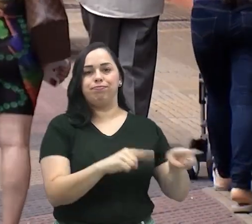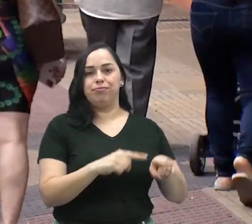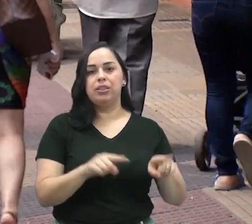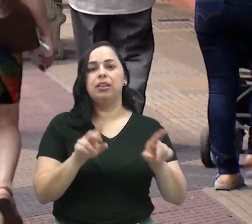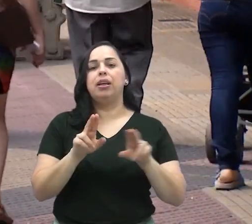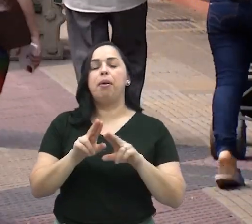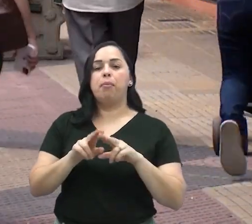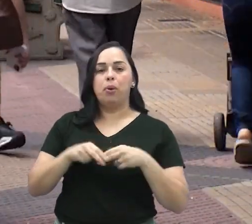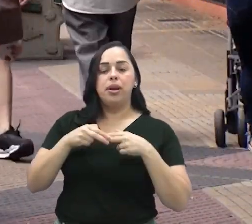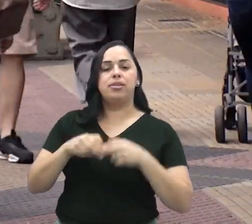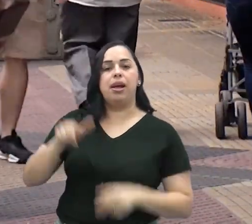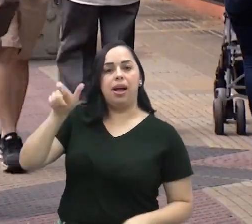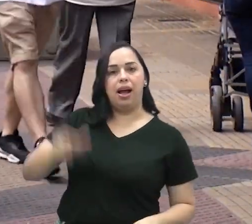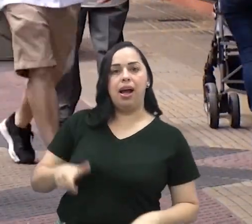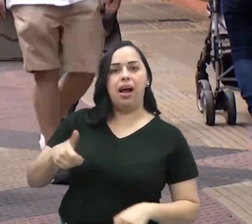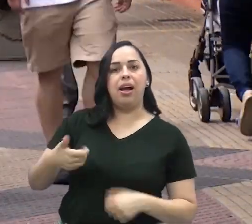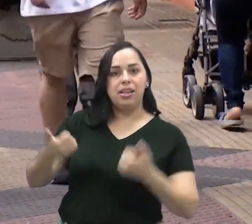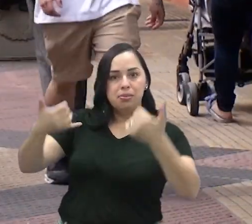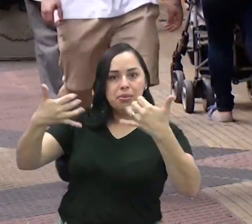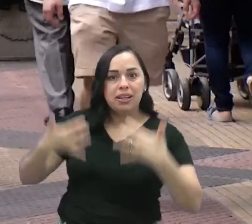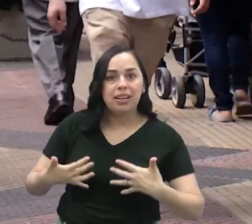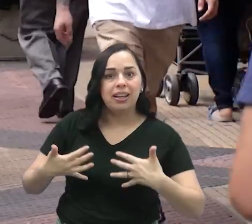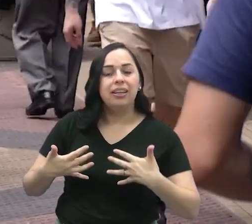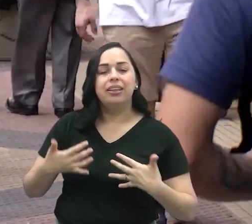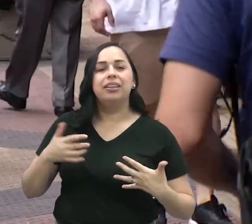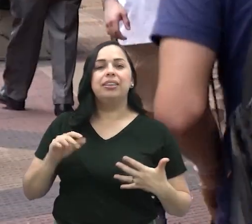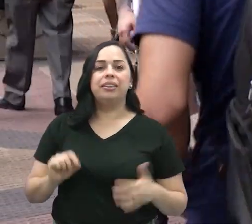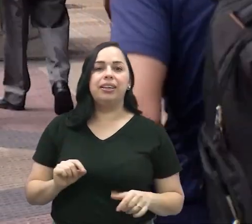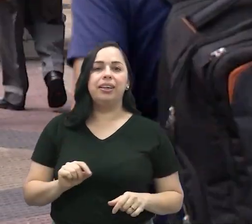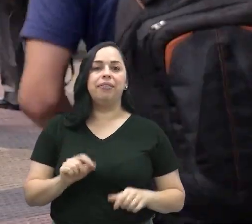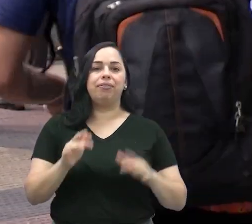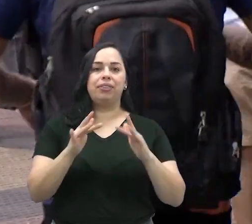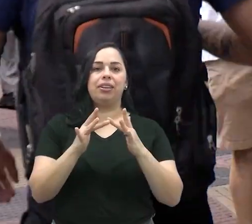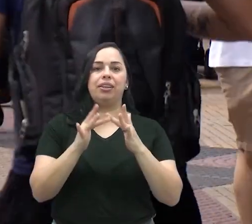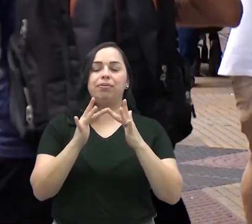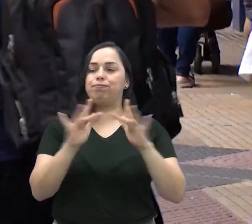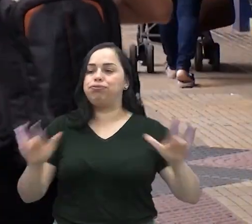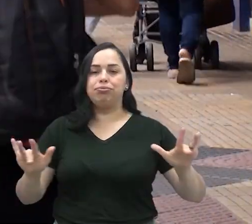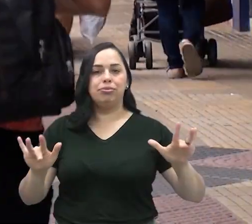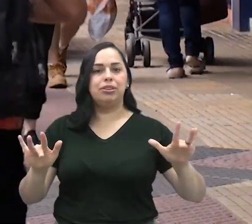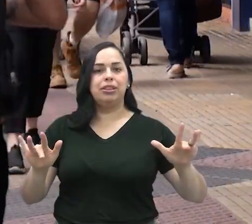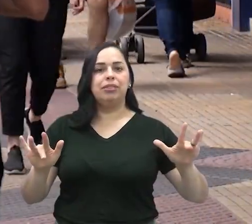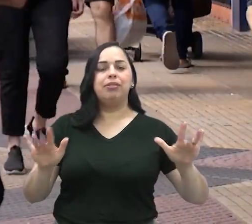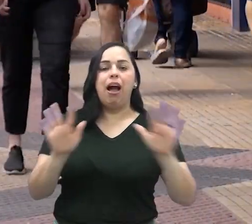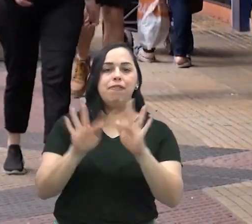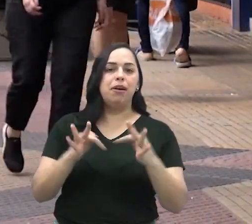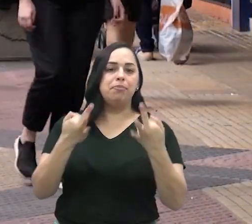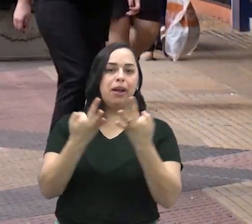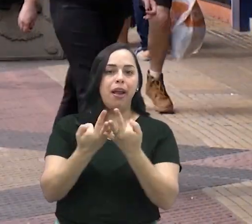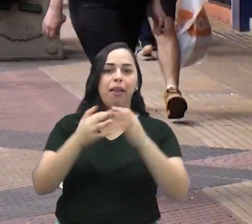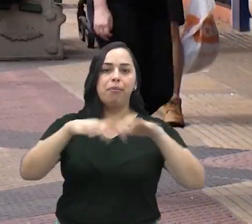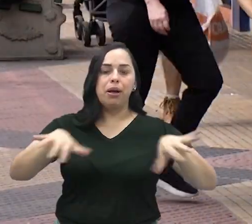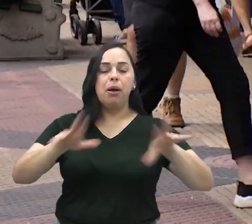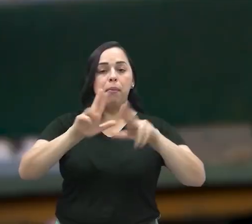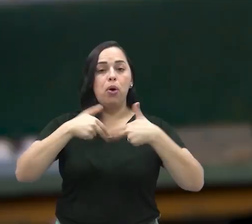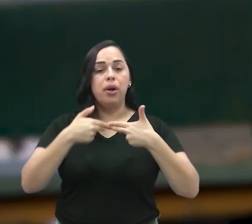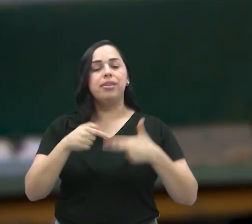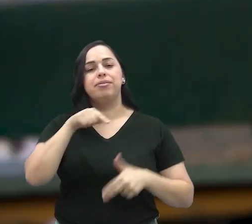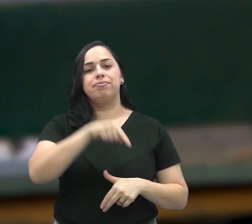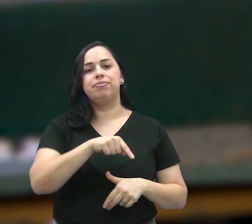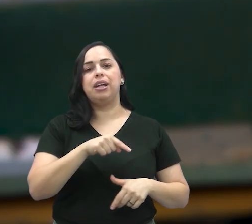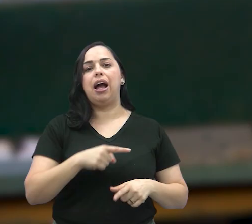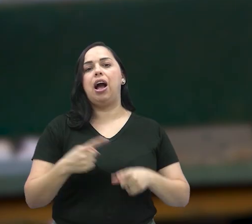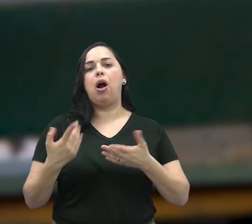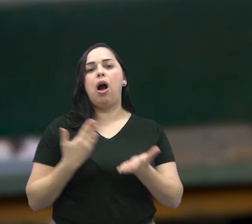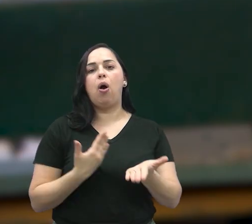com o Ministério dos Direitos Humanos, a maior parcela dos agressores possui algum grau de parentesco com as vítimas, seja o